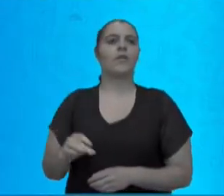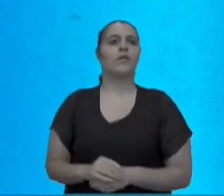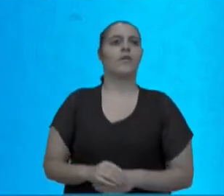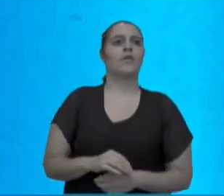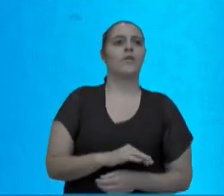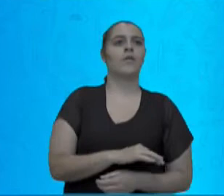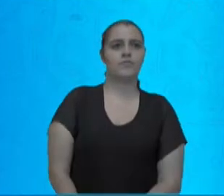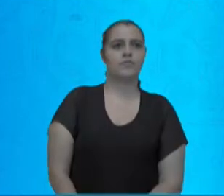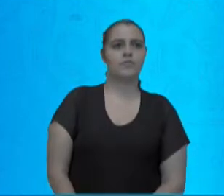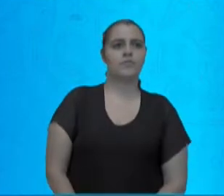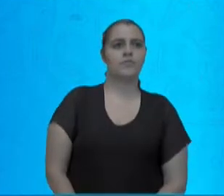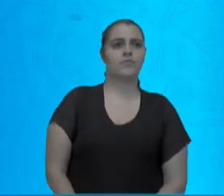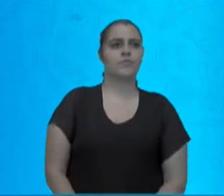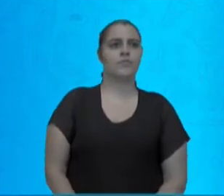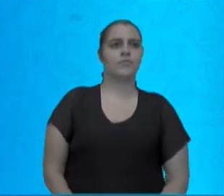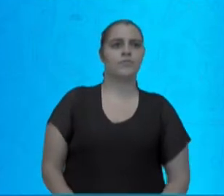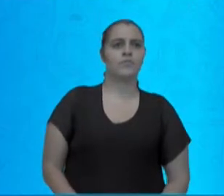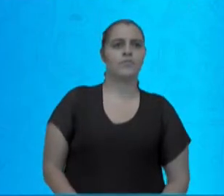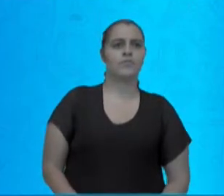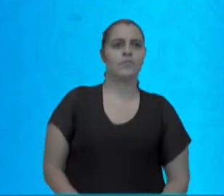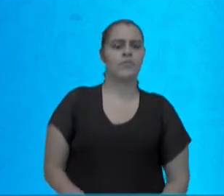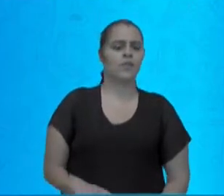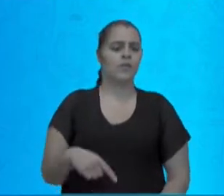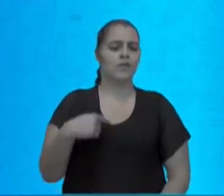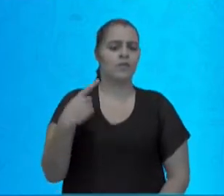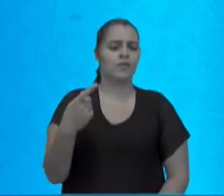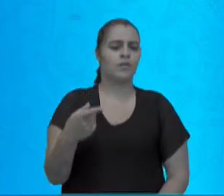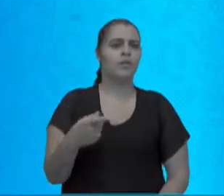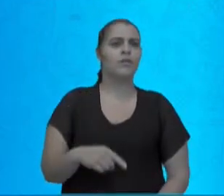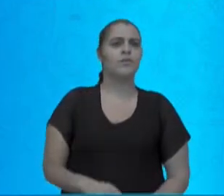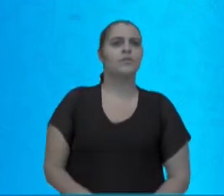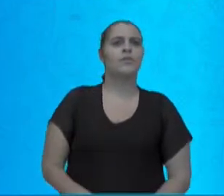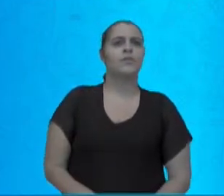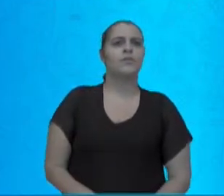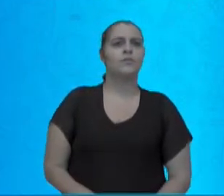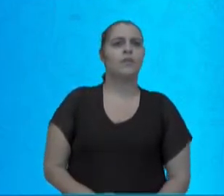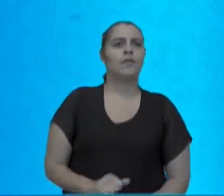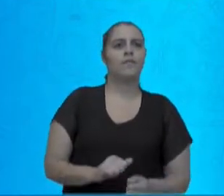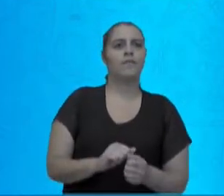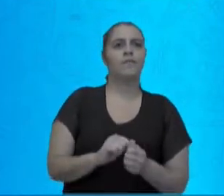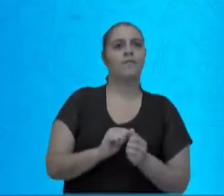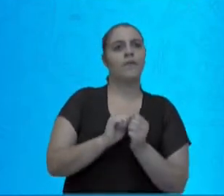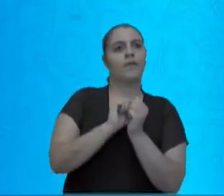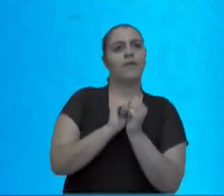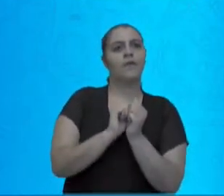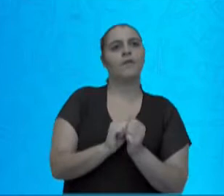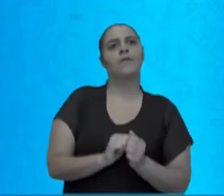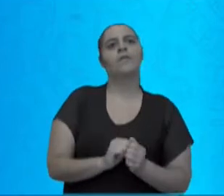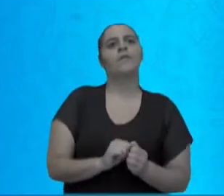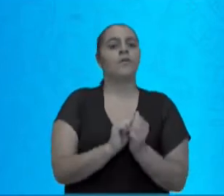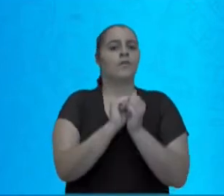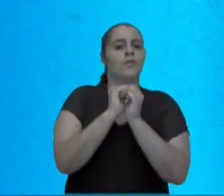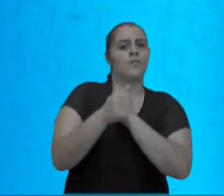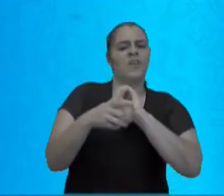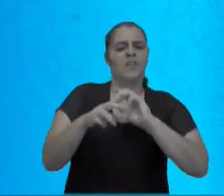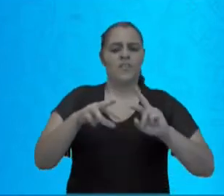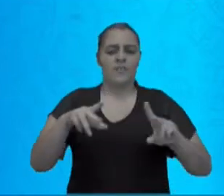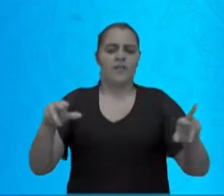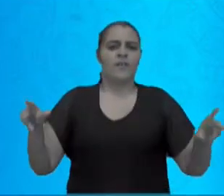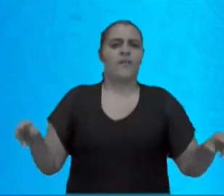está. E a outra coisa que eu coloquei aqui foi essa foto dos símbolos